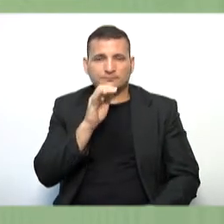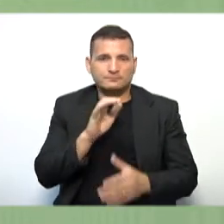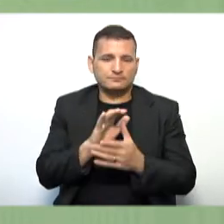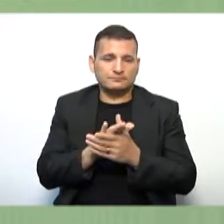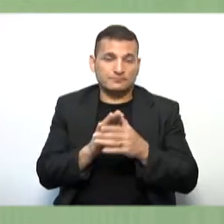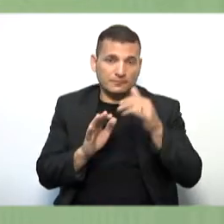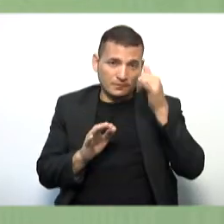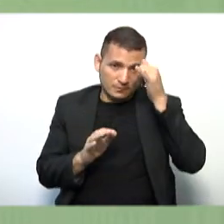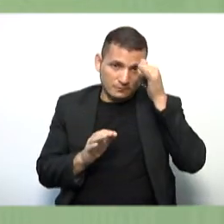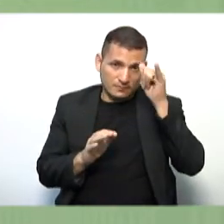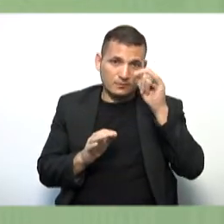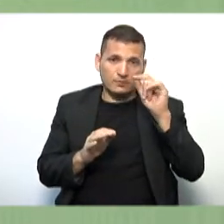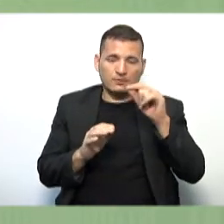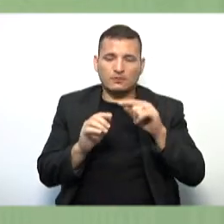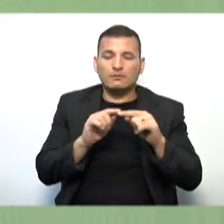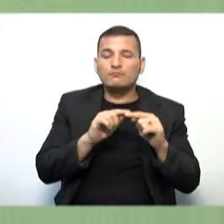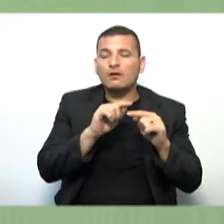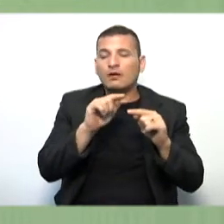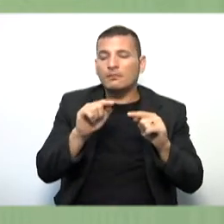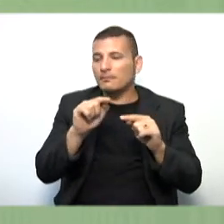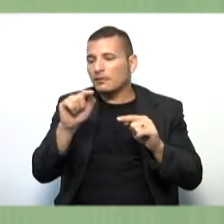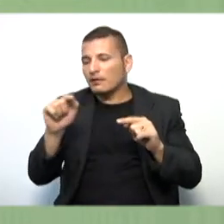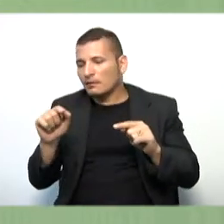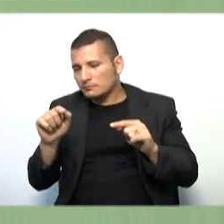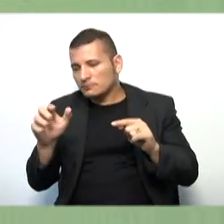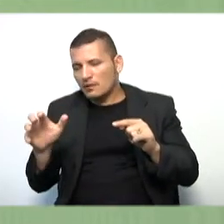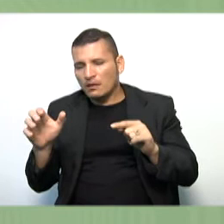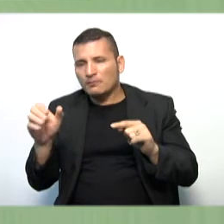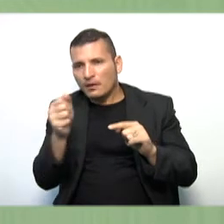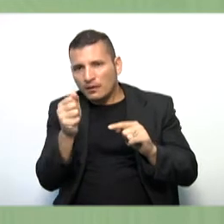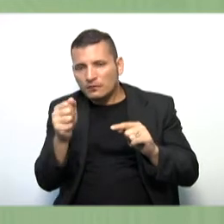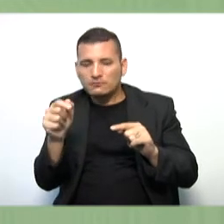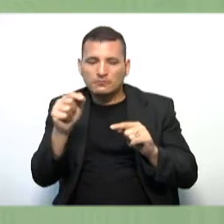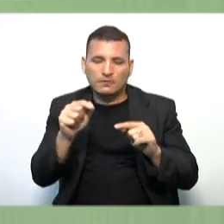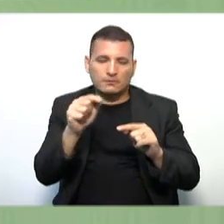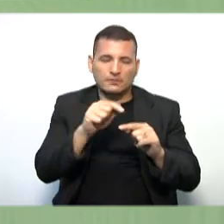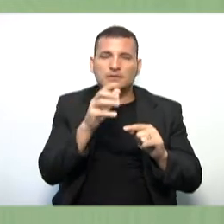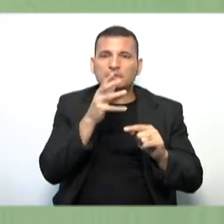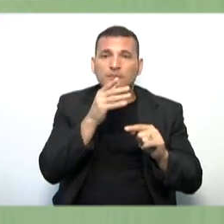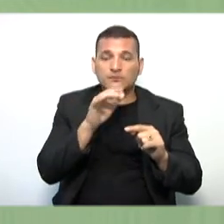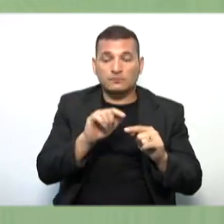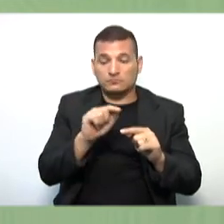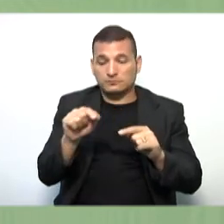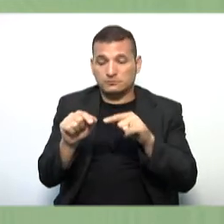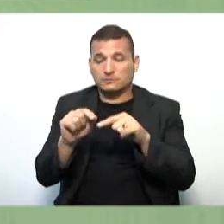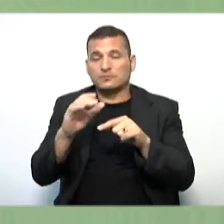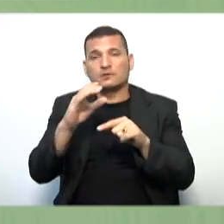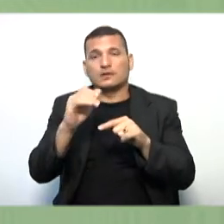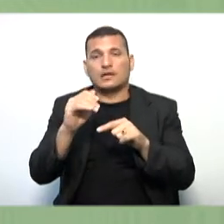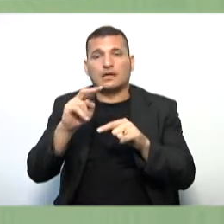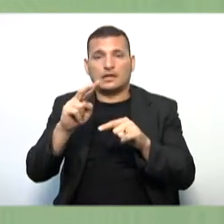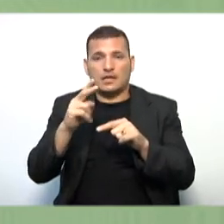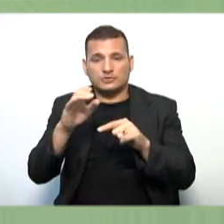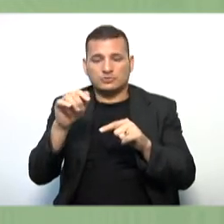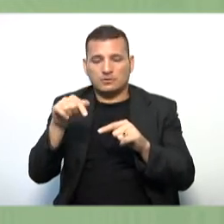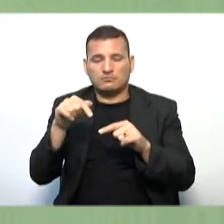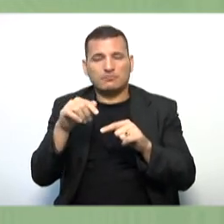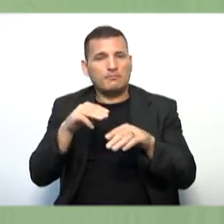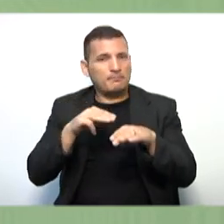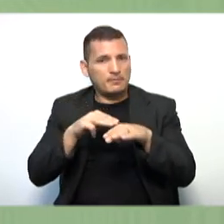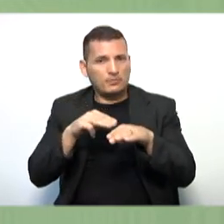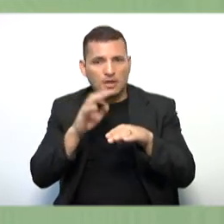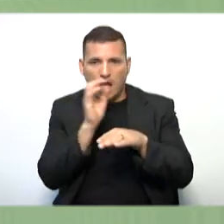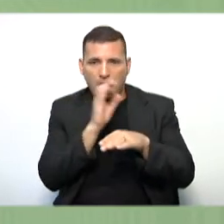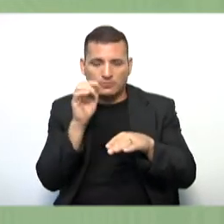evitar ficar indo até a memória principal toda hora, ser mais ágil, ela também é considerada uma memória rápida e com capacidade de